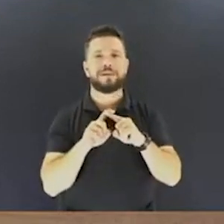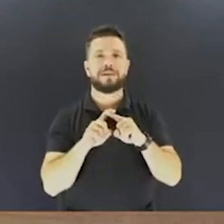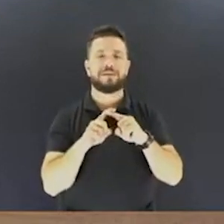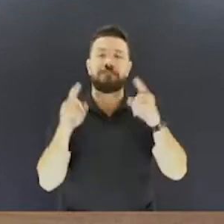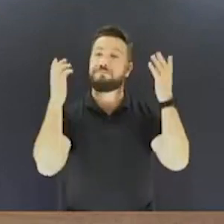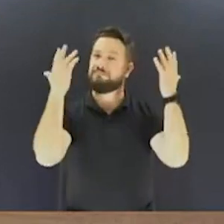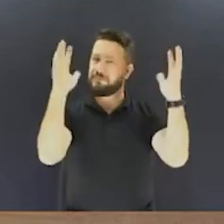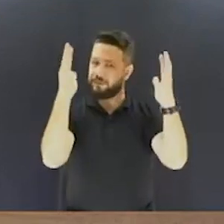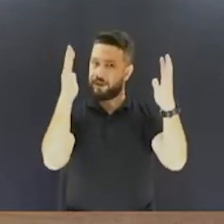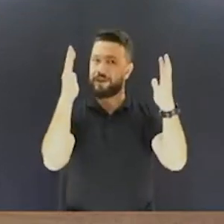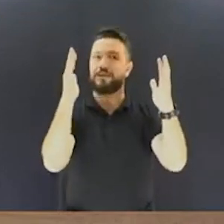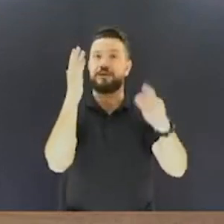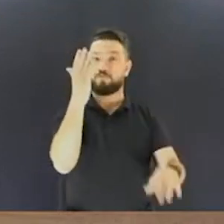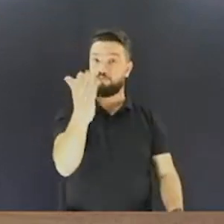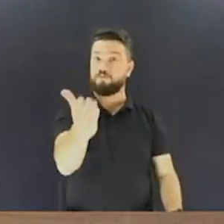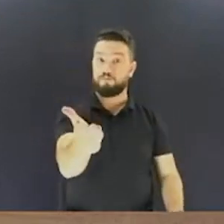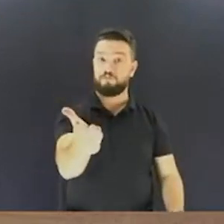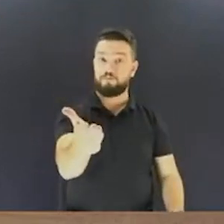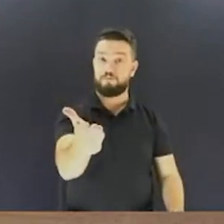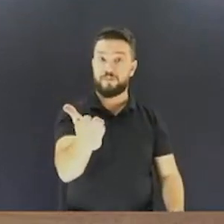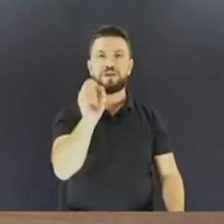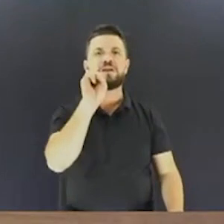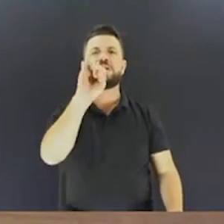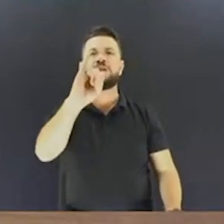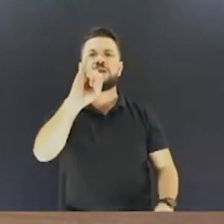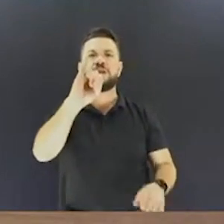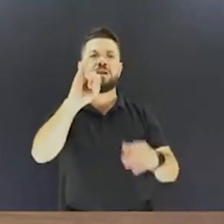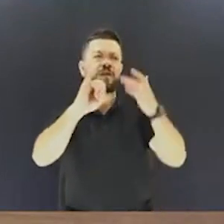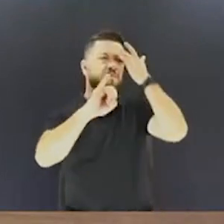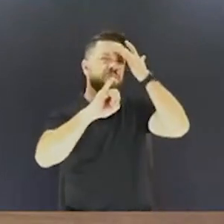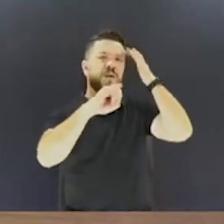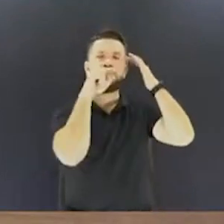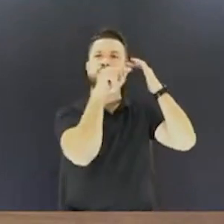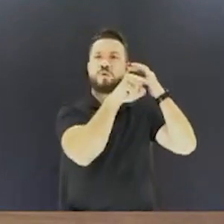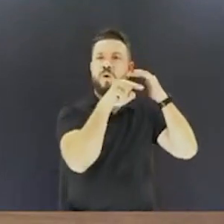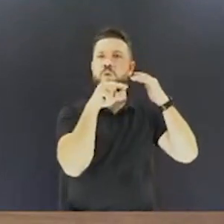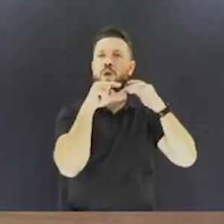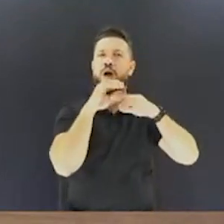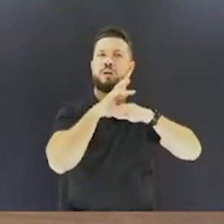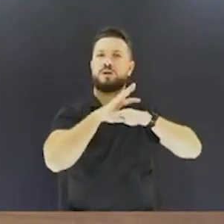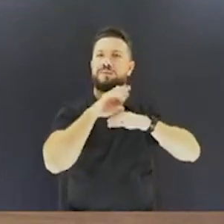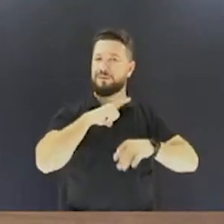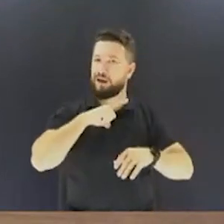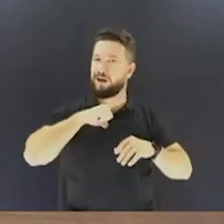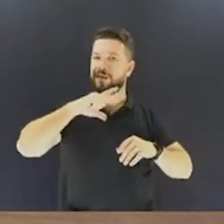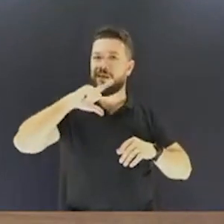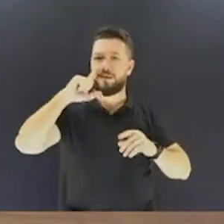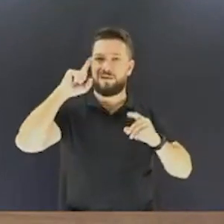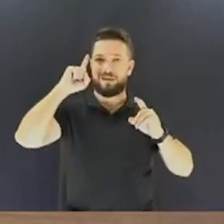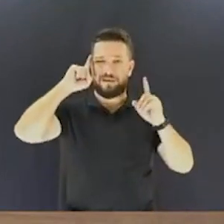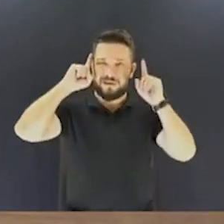que têm alguma deficiência, ou os familiares que têm no seu entorno alguém com deficiência, se sentem